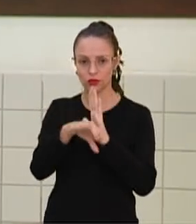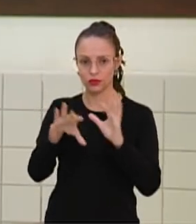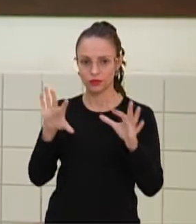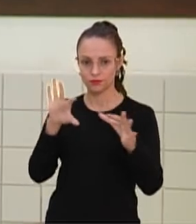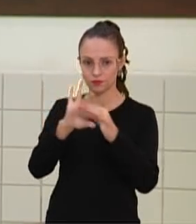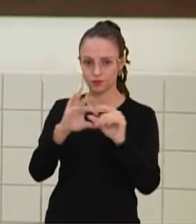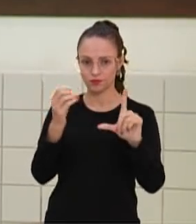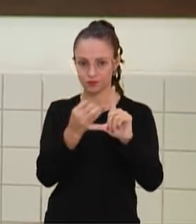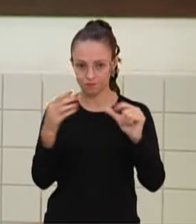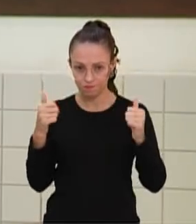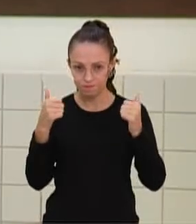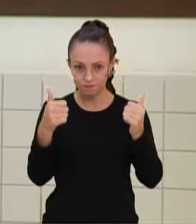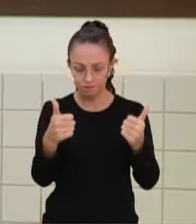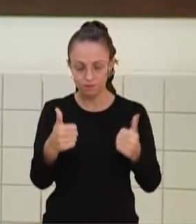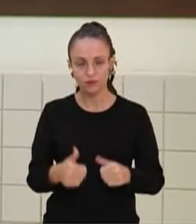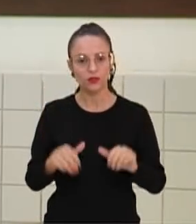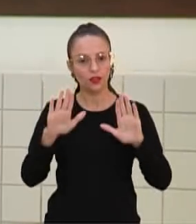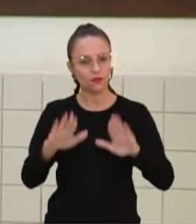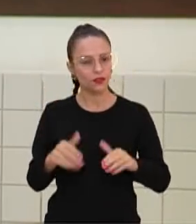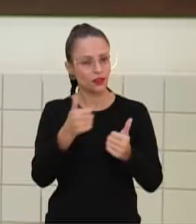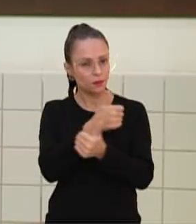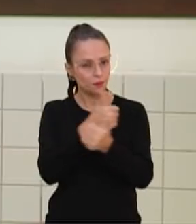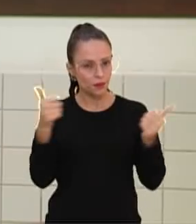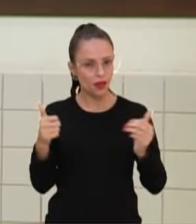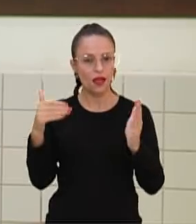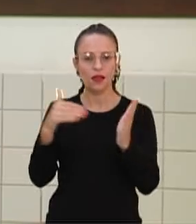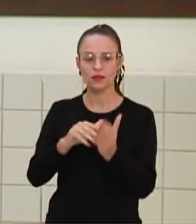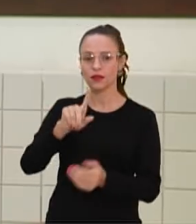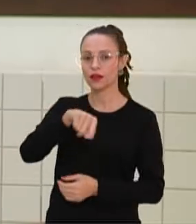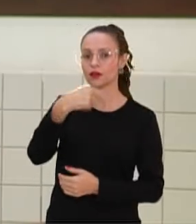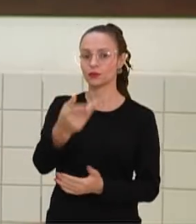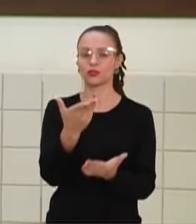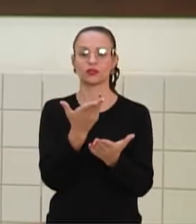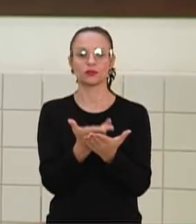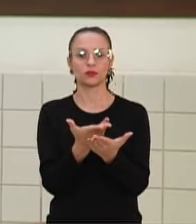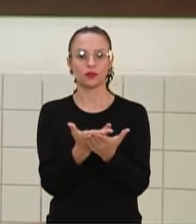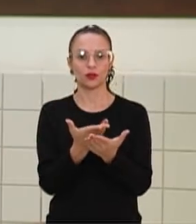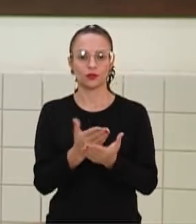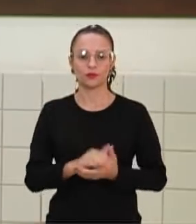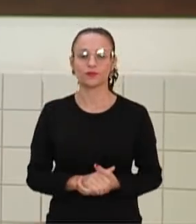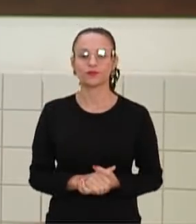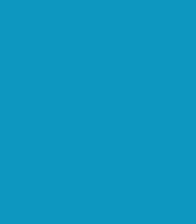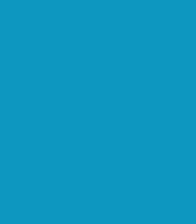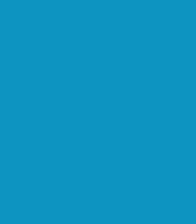logaritmo. Beleza? Fiquem bem e até a próxima aula.